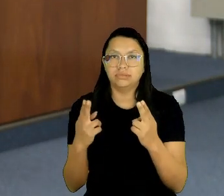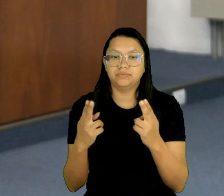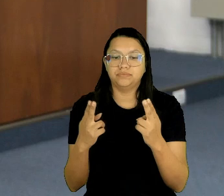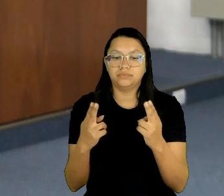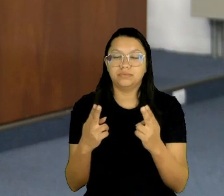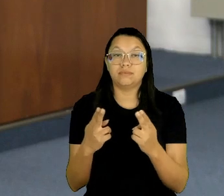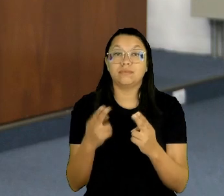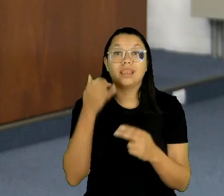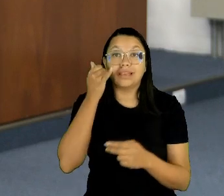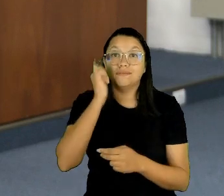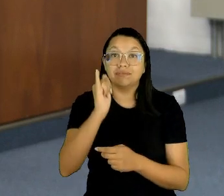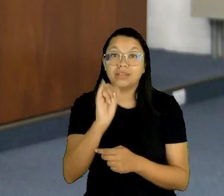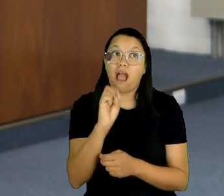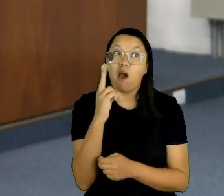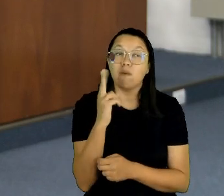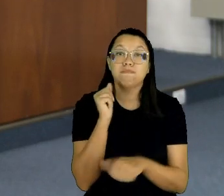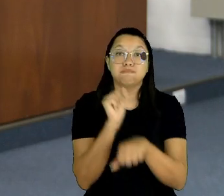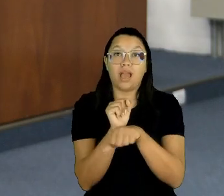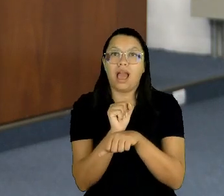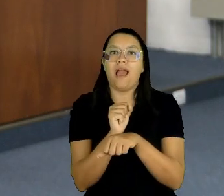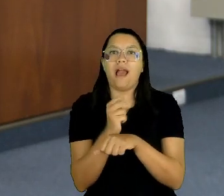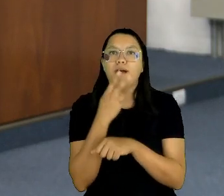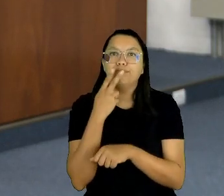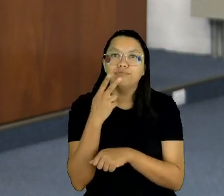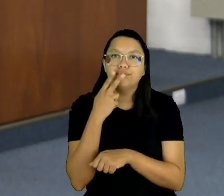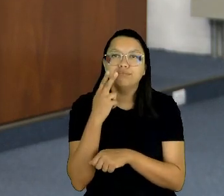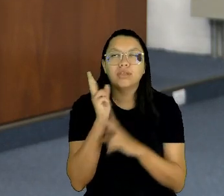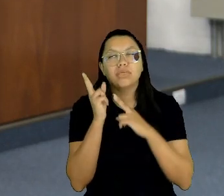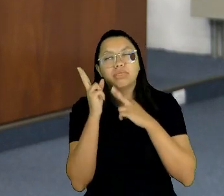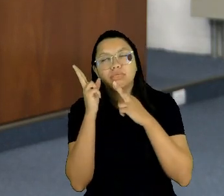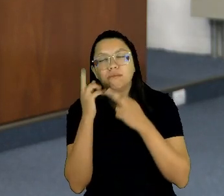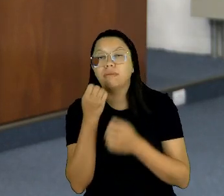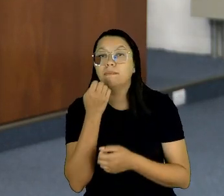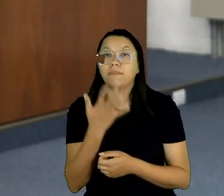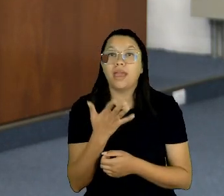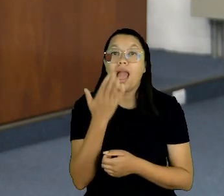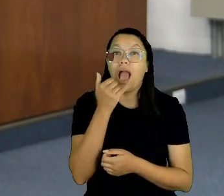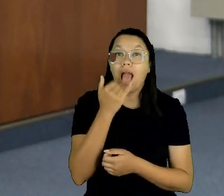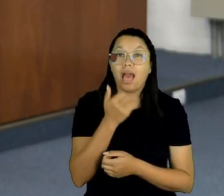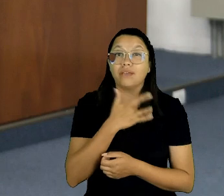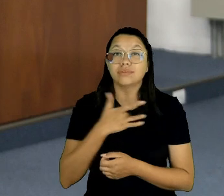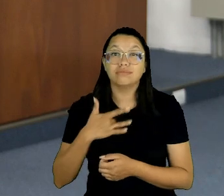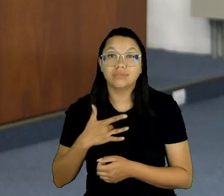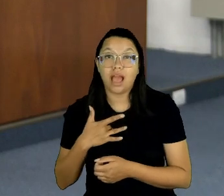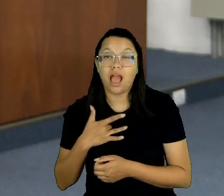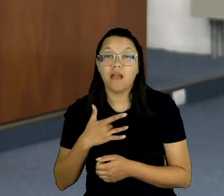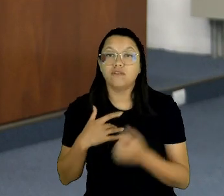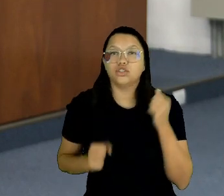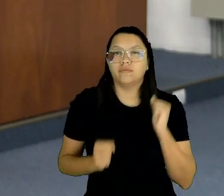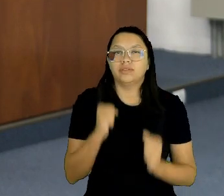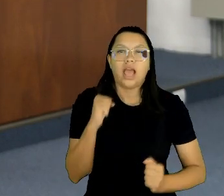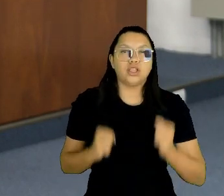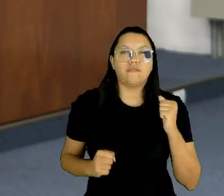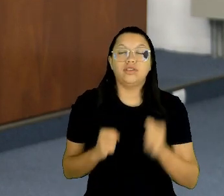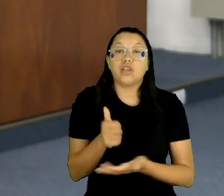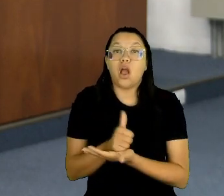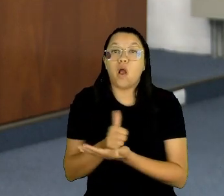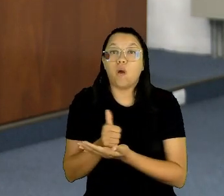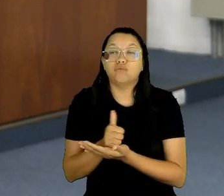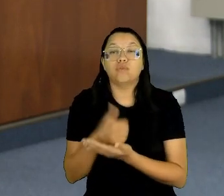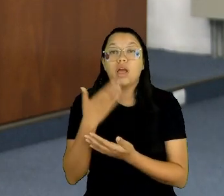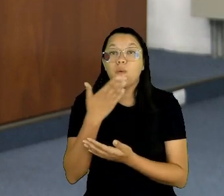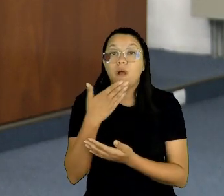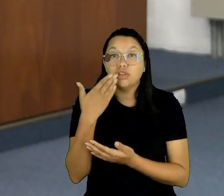Então, evitar e parar o tabagismo se a pessoa estiver fumando, ter um sono saudável, ter uma alimentação saudável, praticar atividade